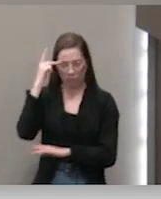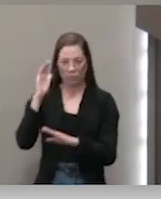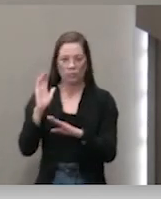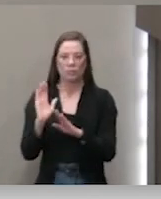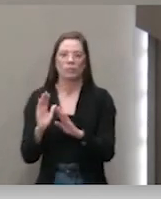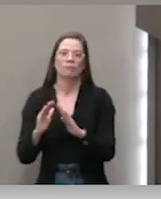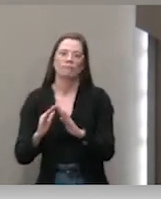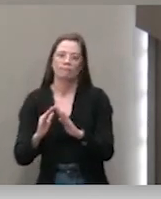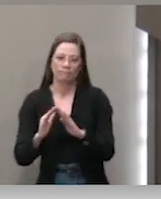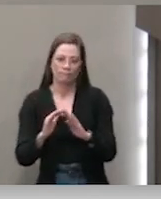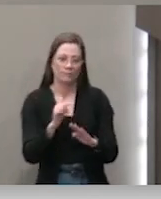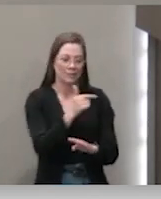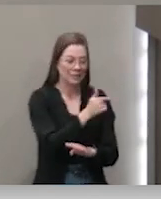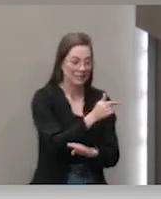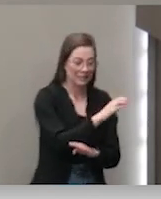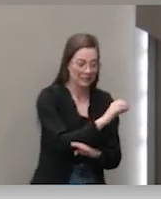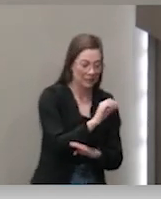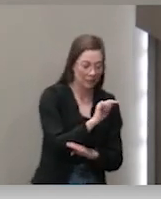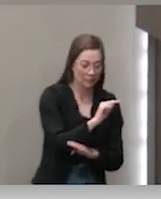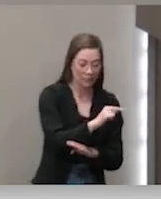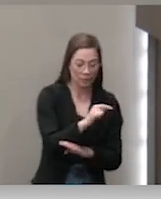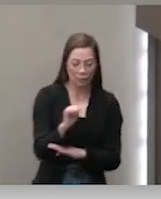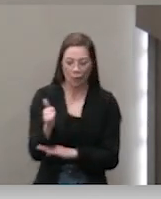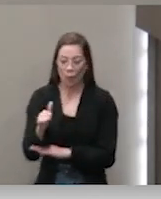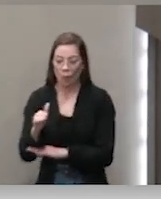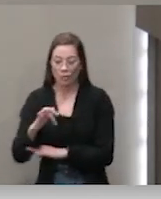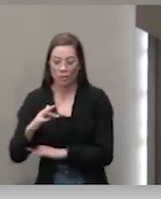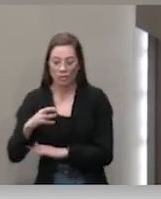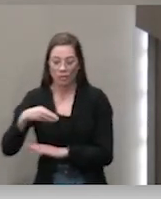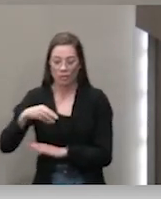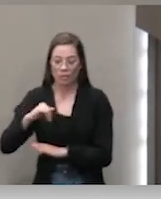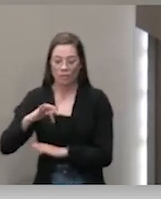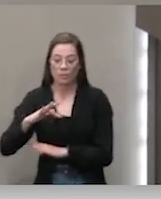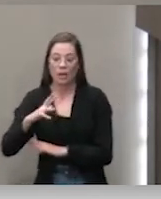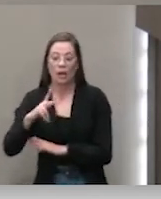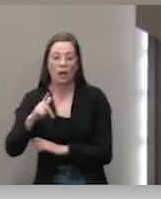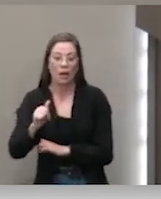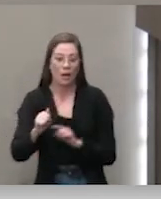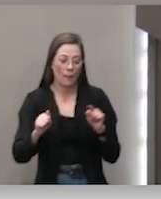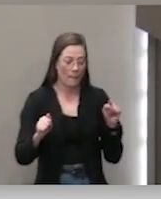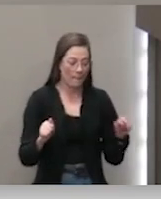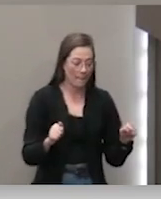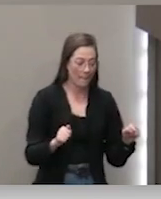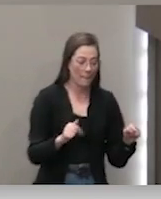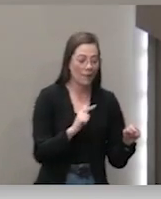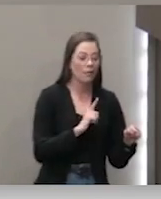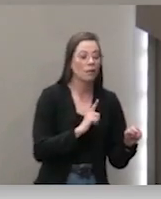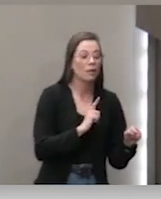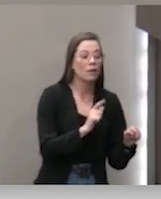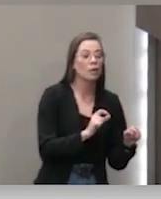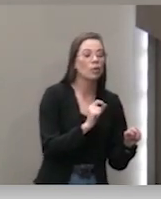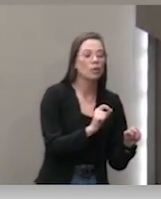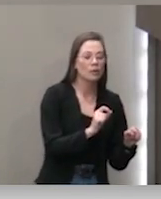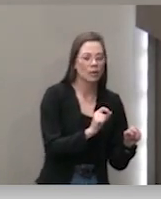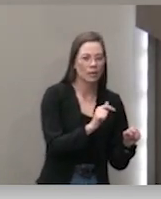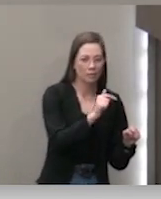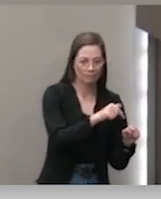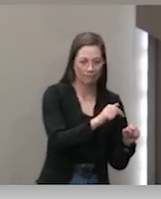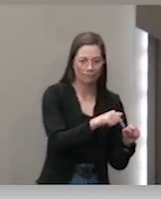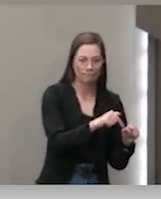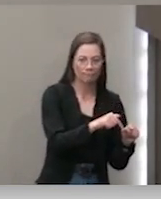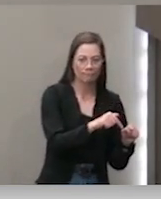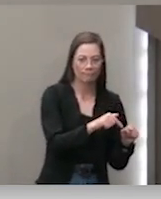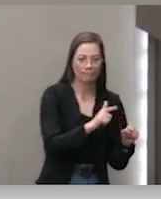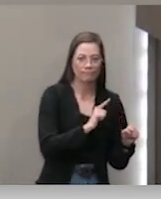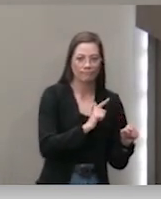Amapá tem 700 mil habitantes. Só que o Amapá tem uma coisa que nós não temos. O